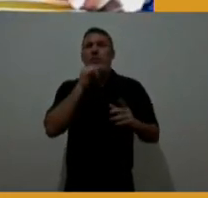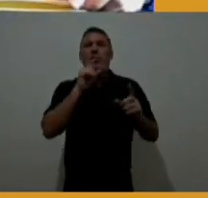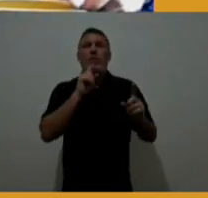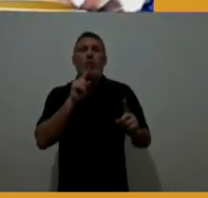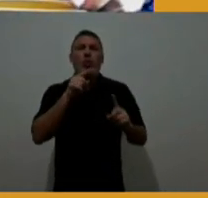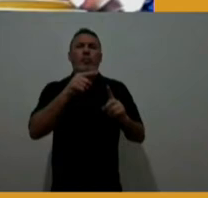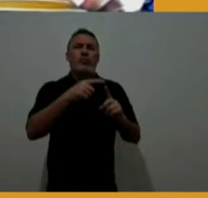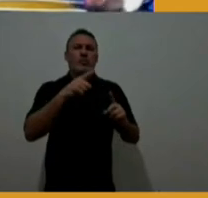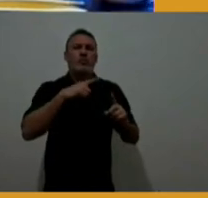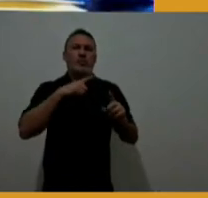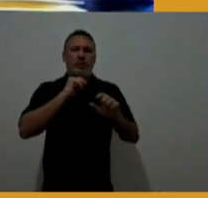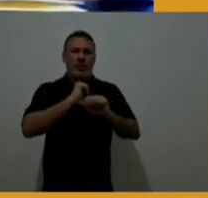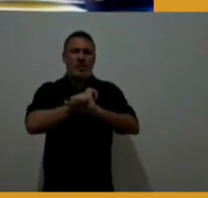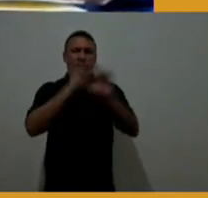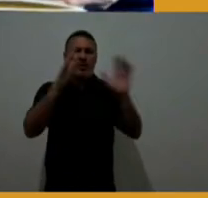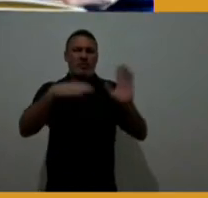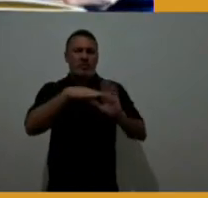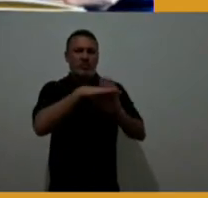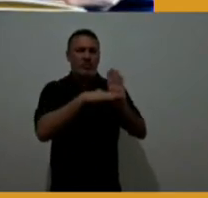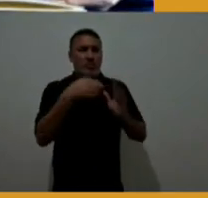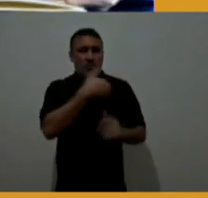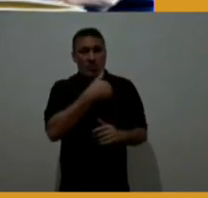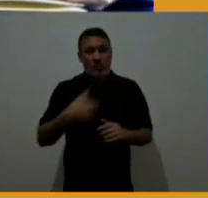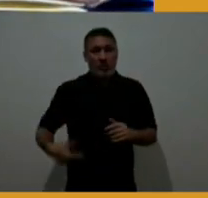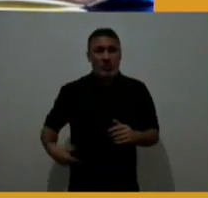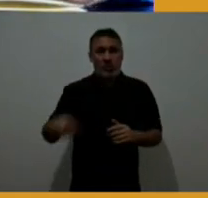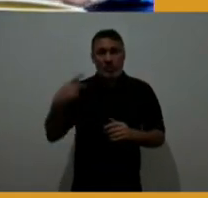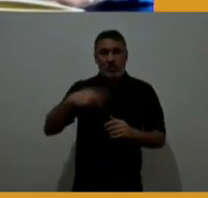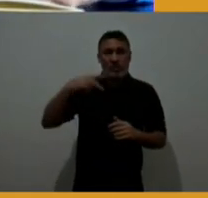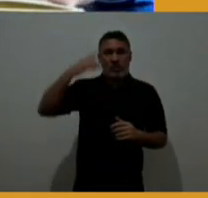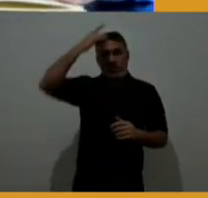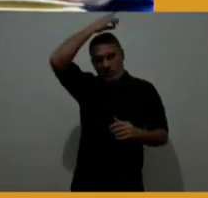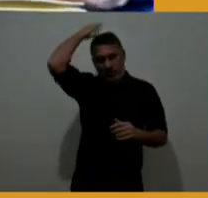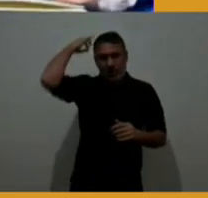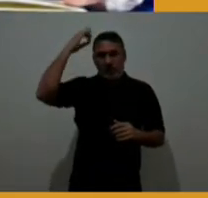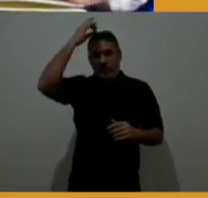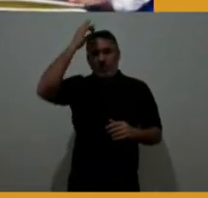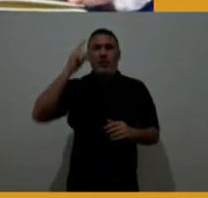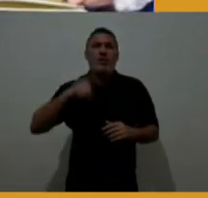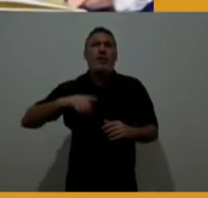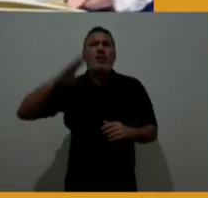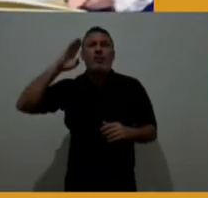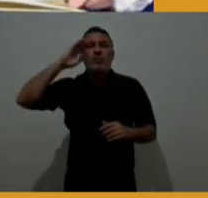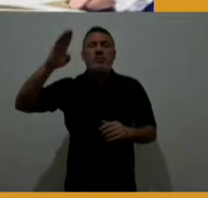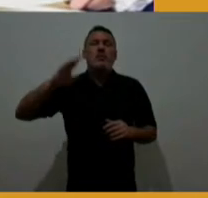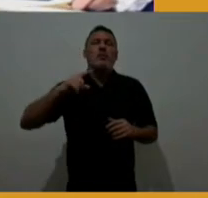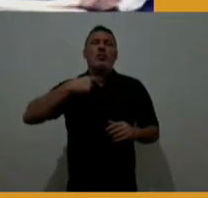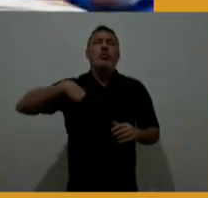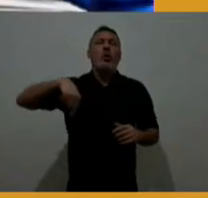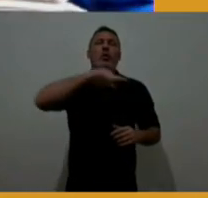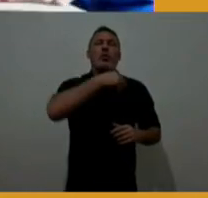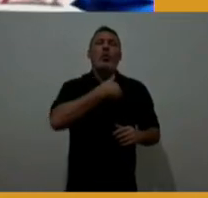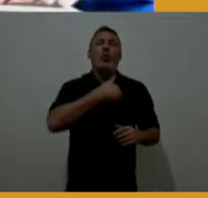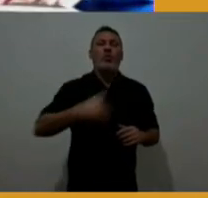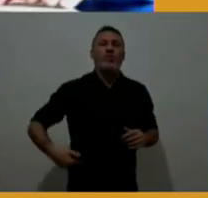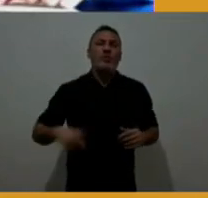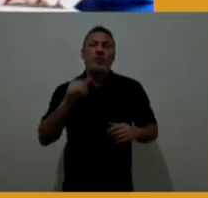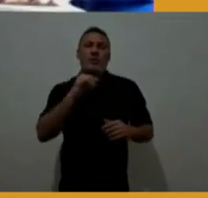tá certo, no governo do Estado, em termos daquilo que é prioridade para nós. Então, nós trabalhamos